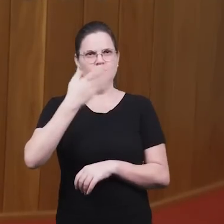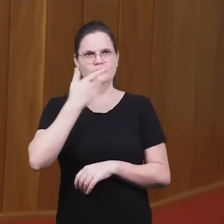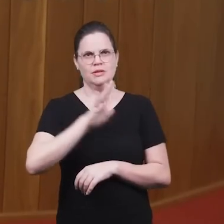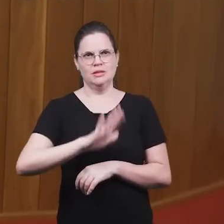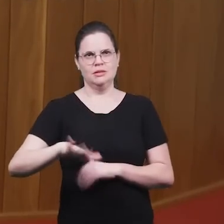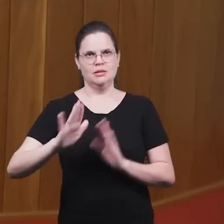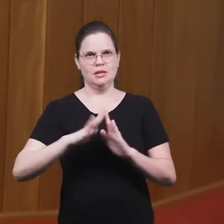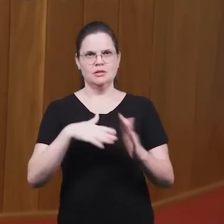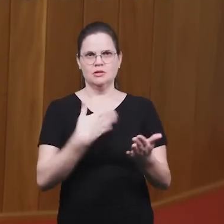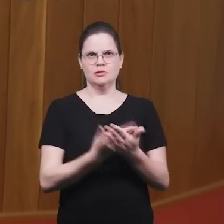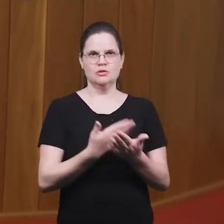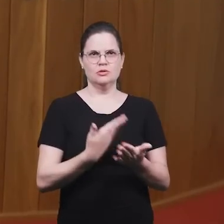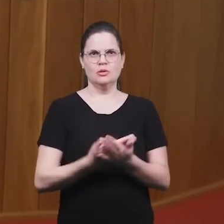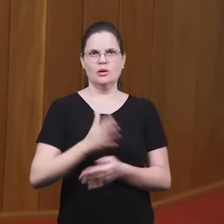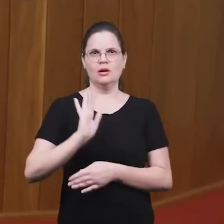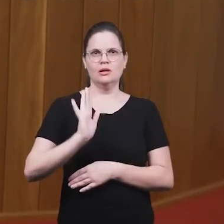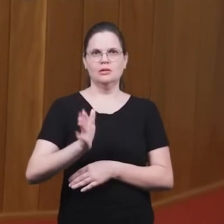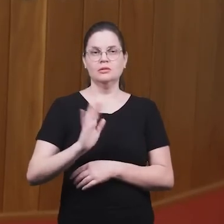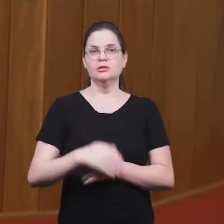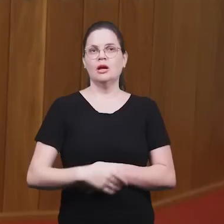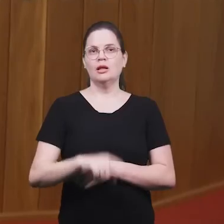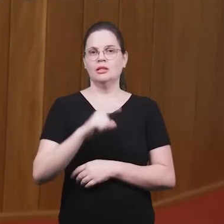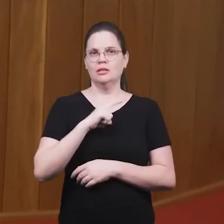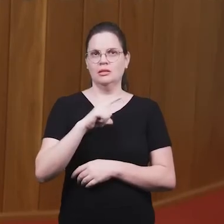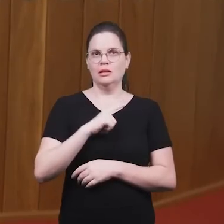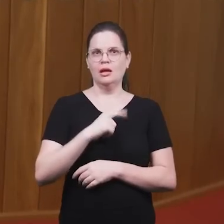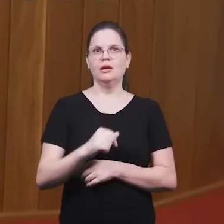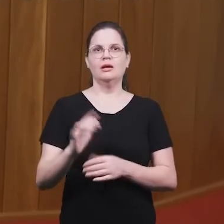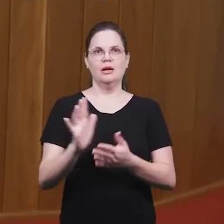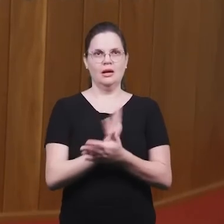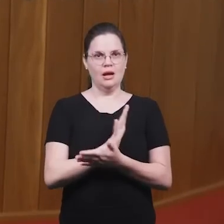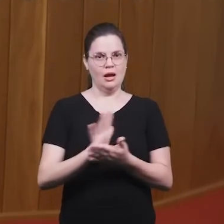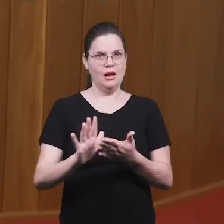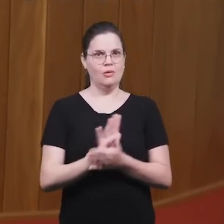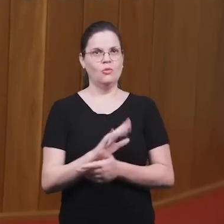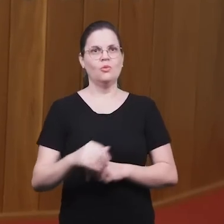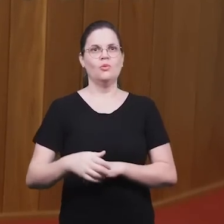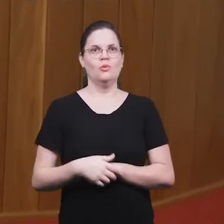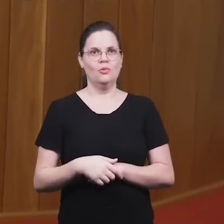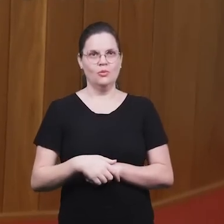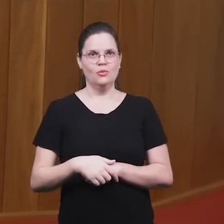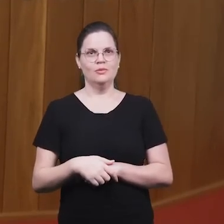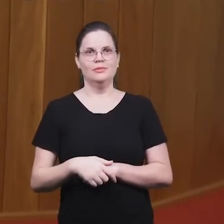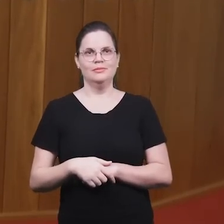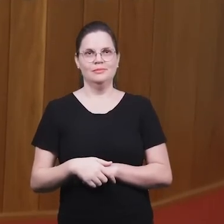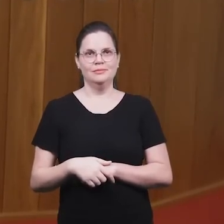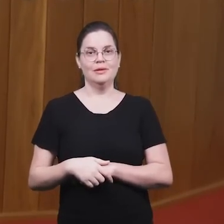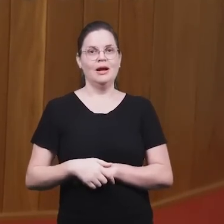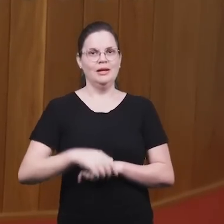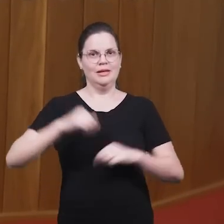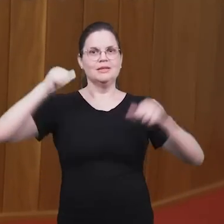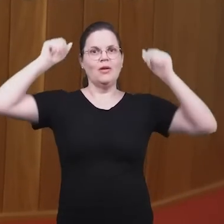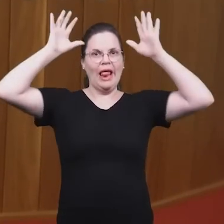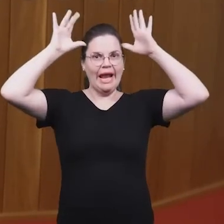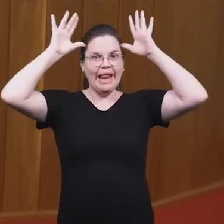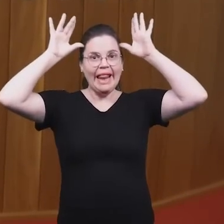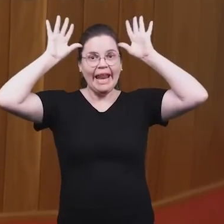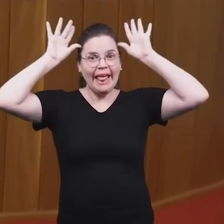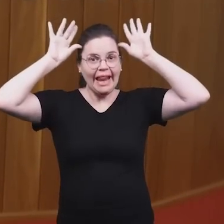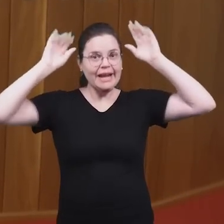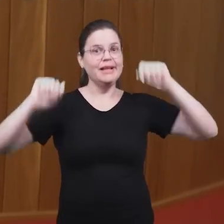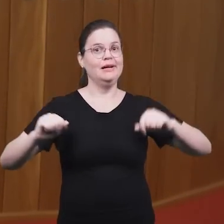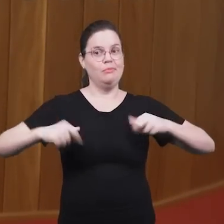idade de vocês lá na escola. Tem umas salientes, para a tia não falar bagunceira,